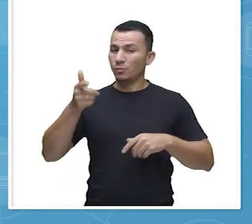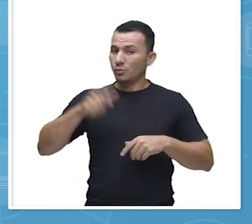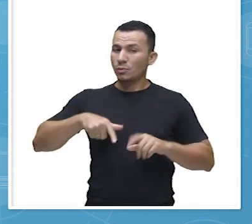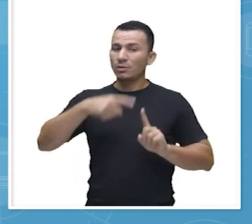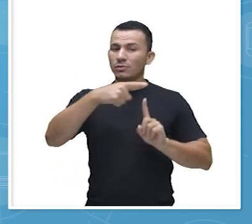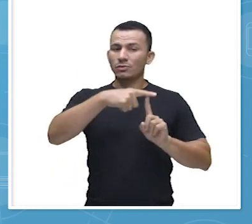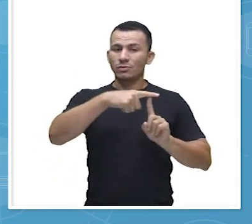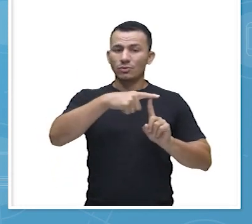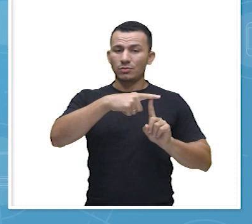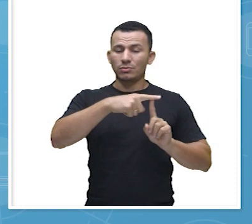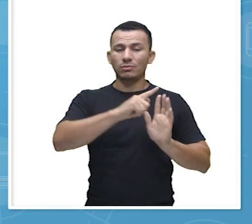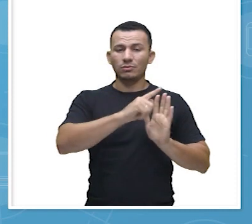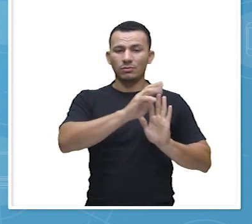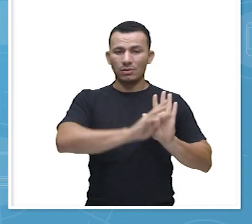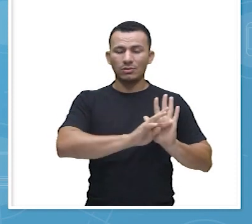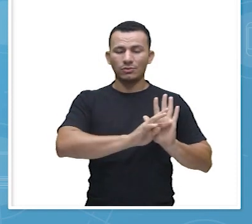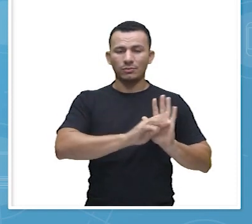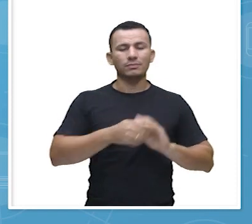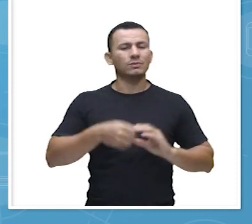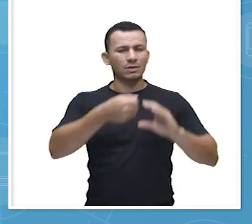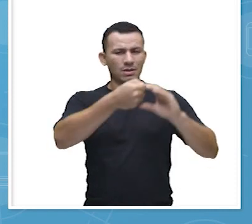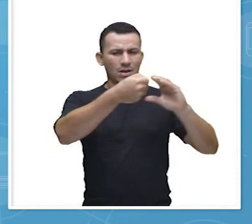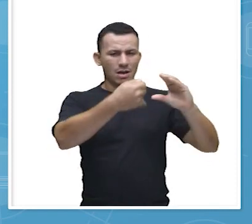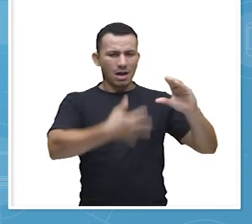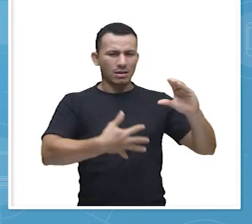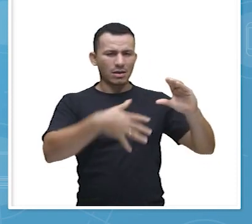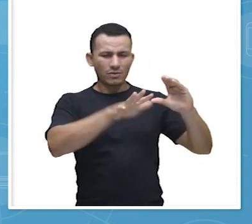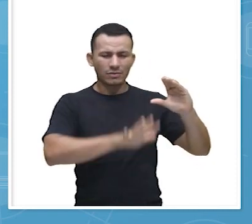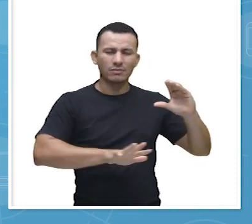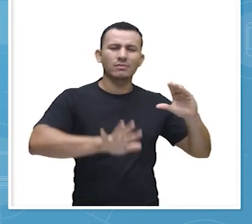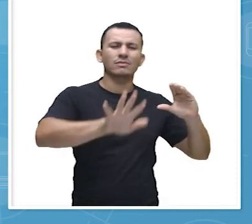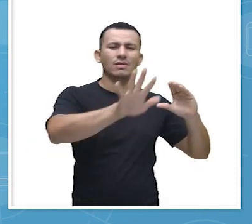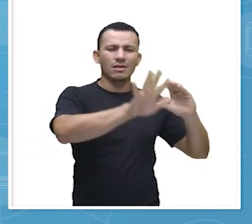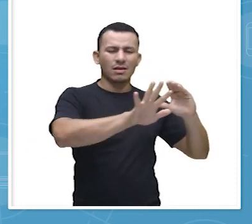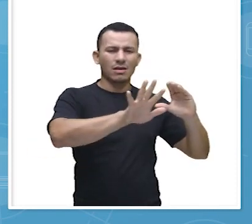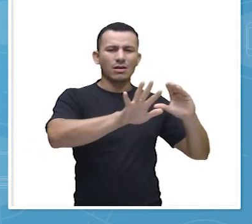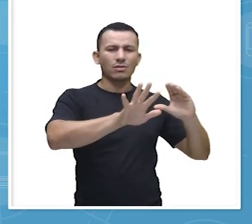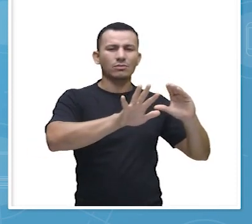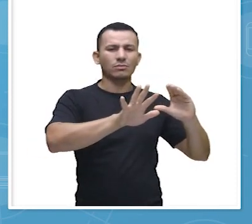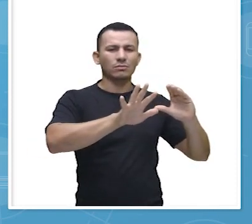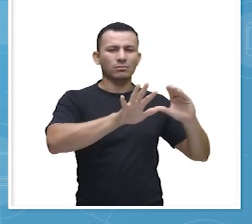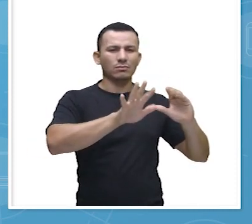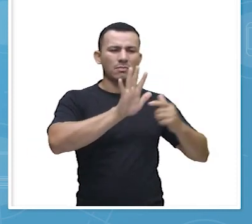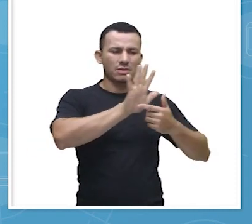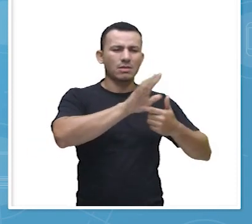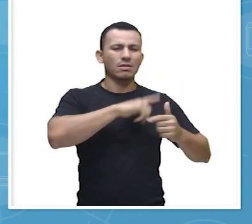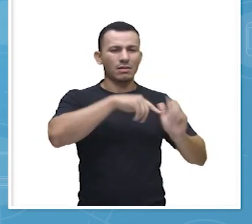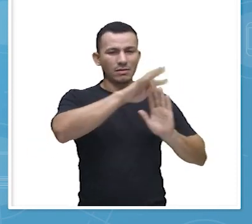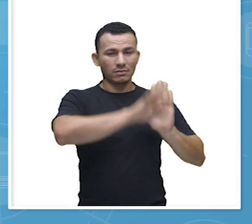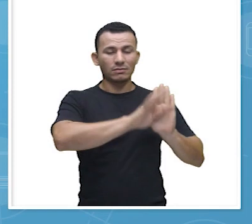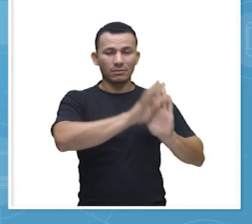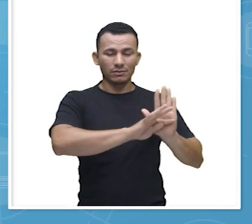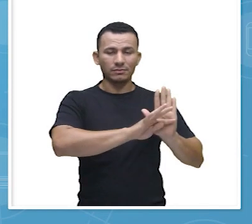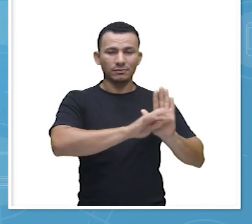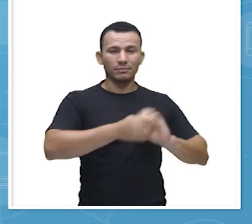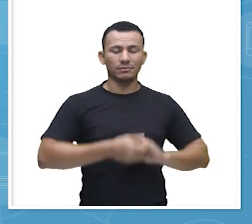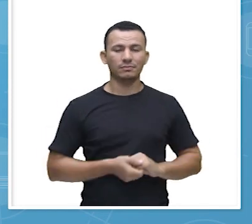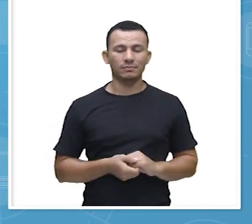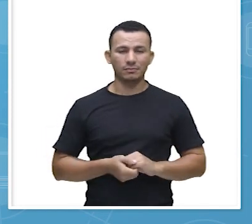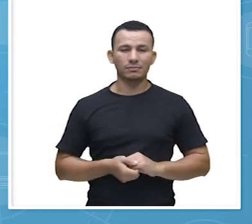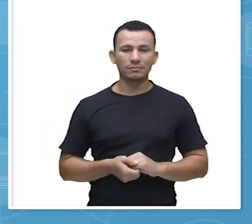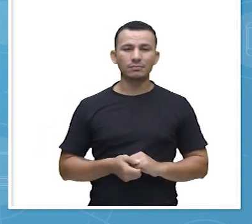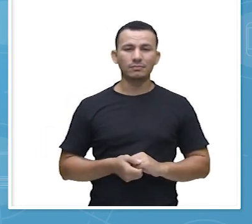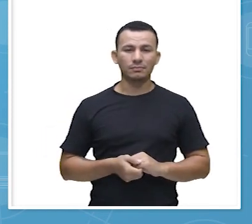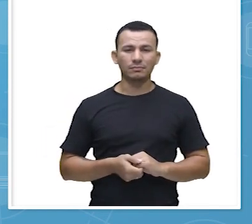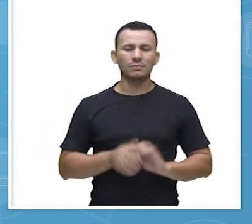aquelas características gerais que os textos apresentam. E se é tipo textual, já é uma coisa mais resumida,